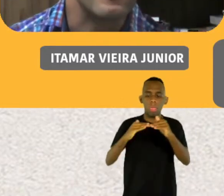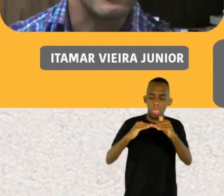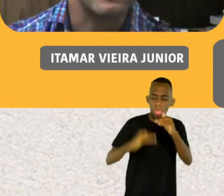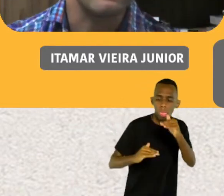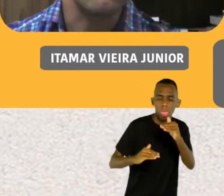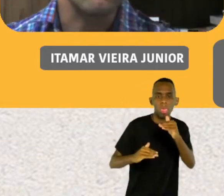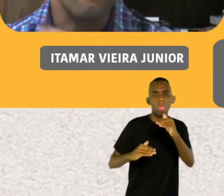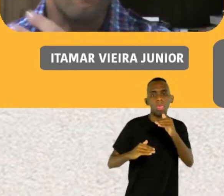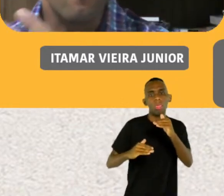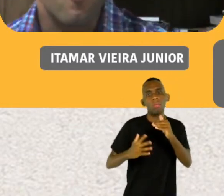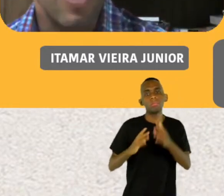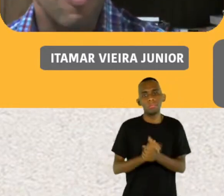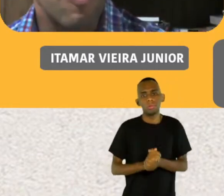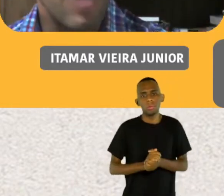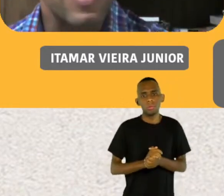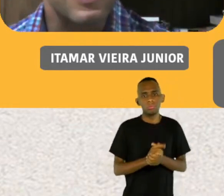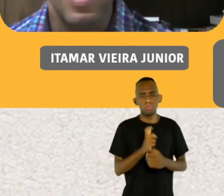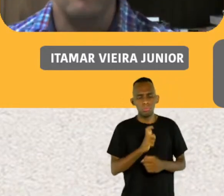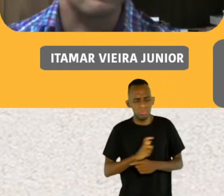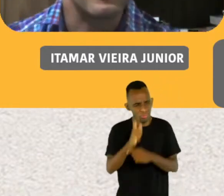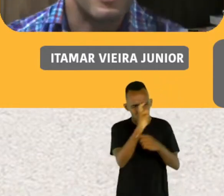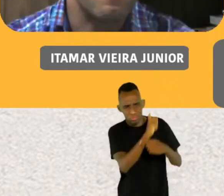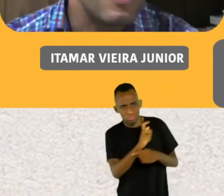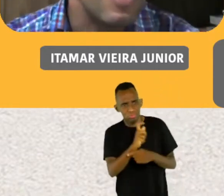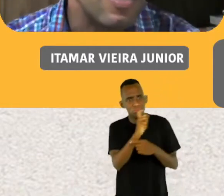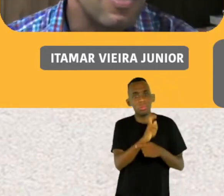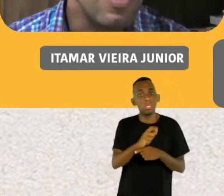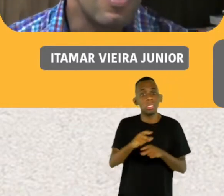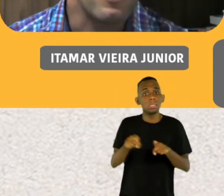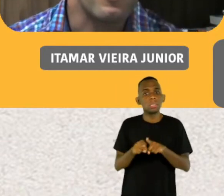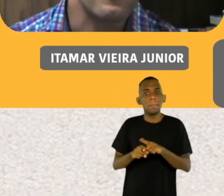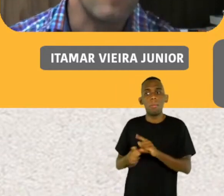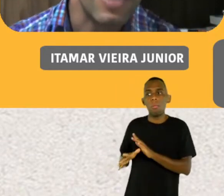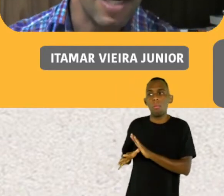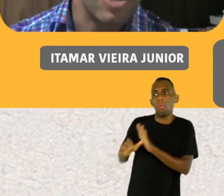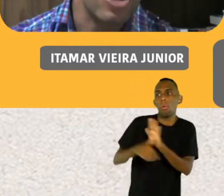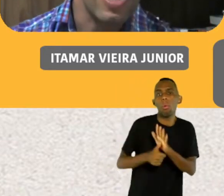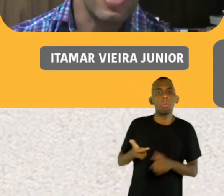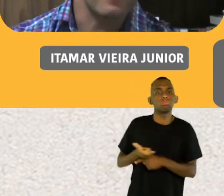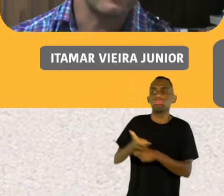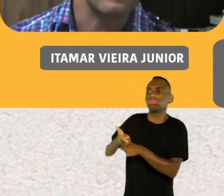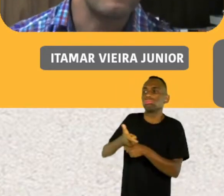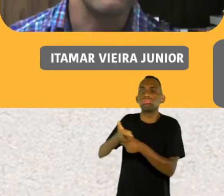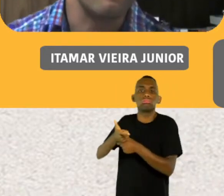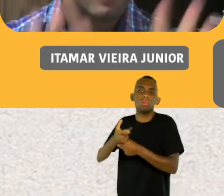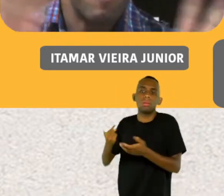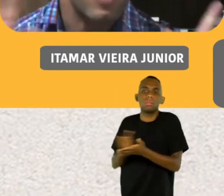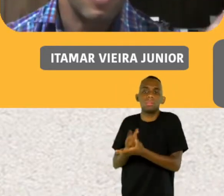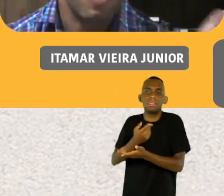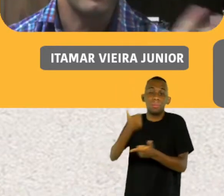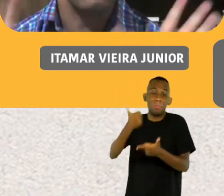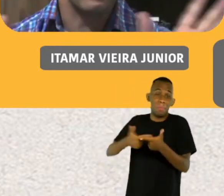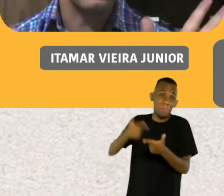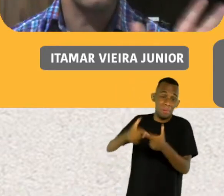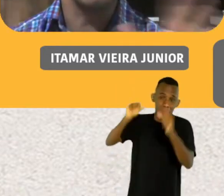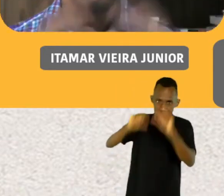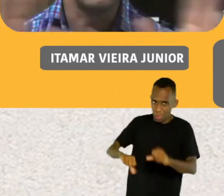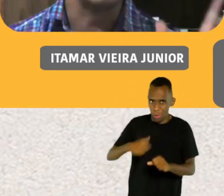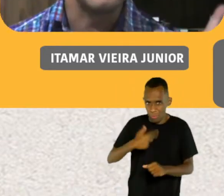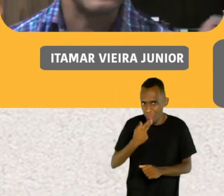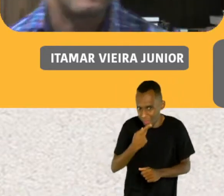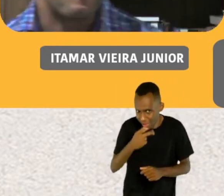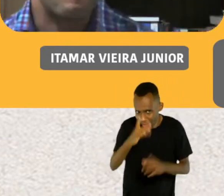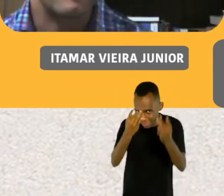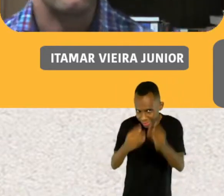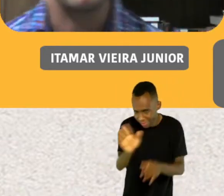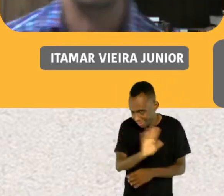com o grafiteiro, com o assalto que termina numa tragédia também. Não vou dar mais spoiler, mas não vou